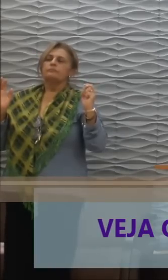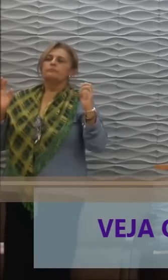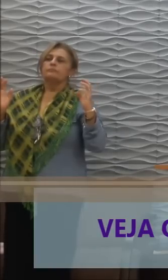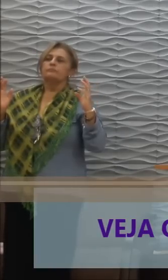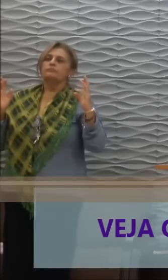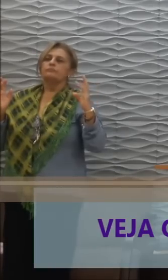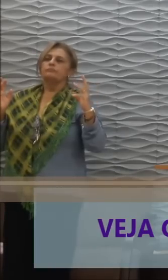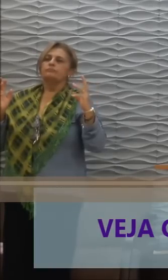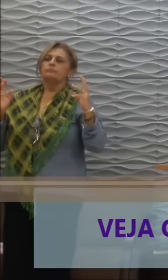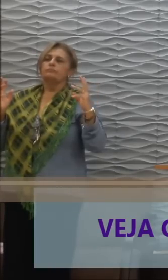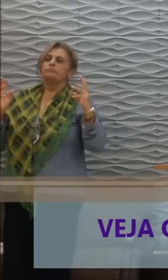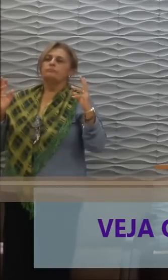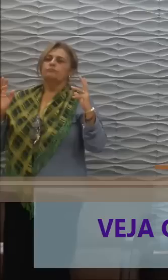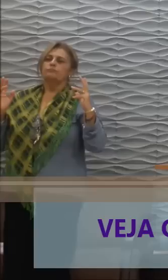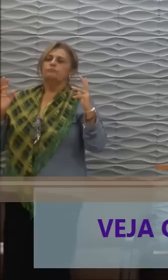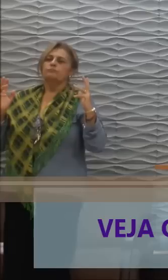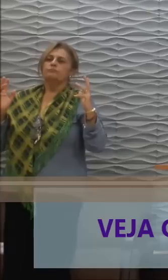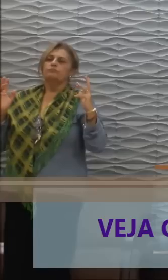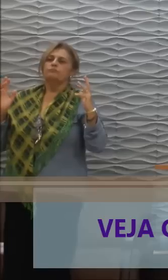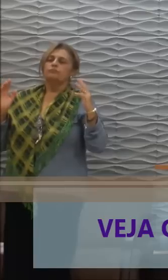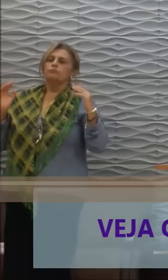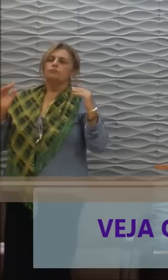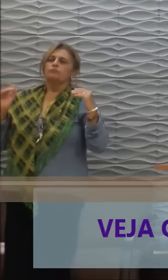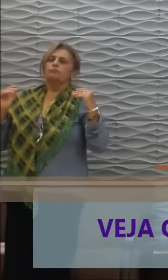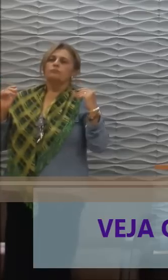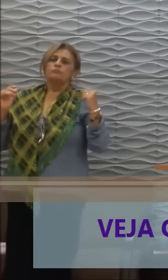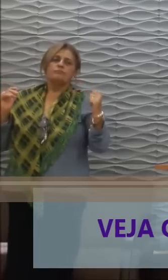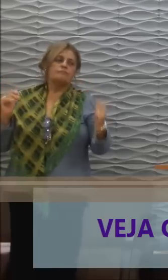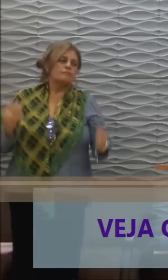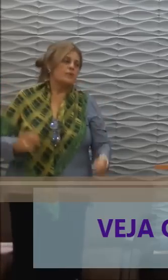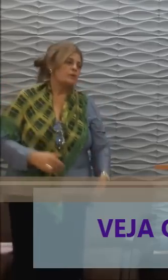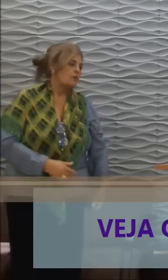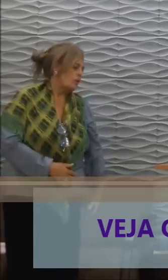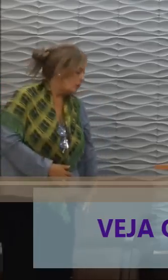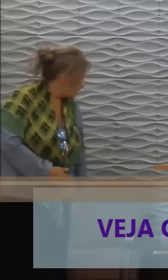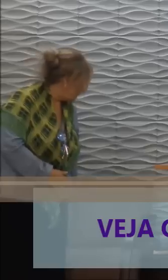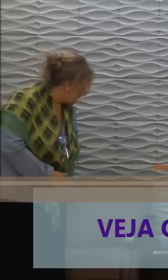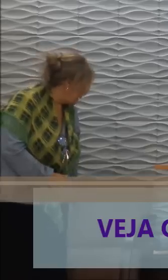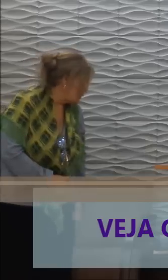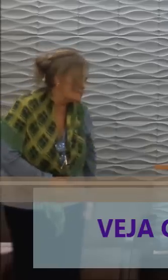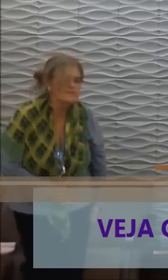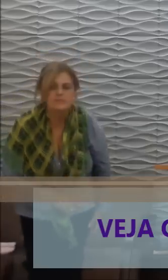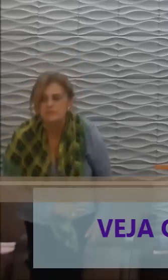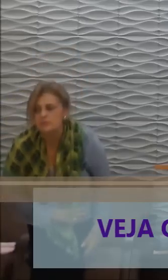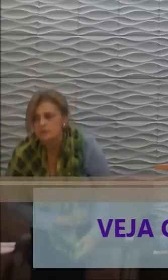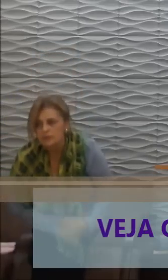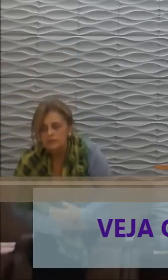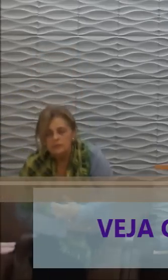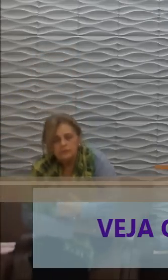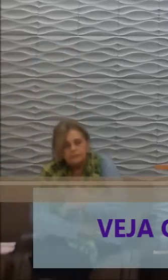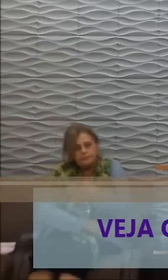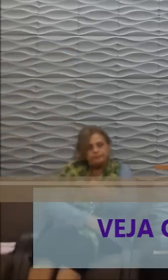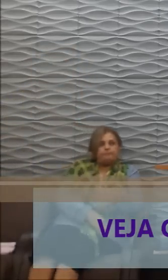algo novo a acontecer. Aleluia, você pode sentar dando glória.